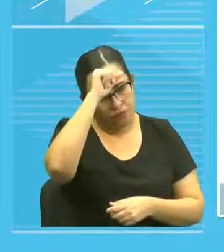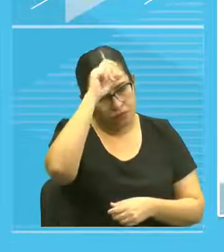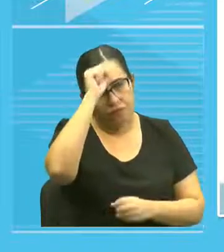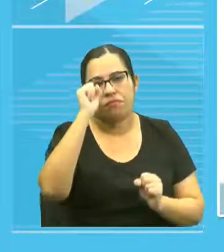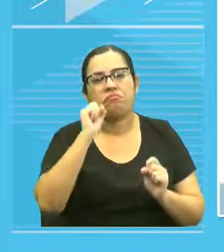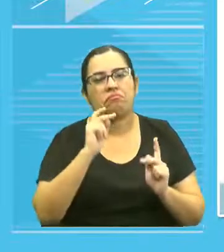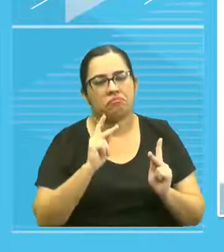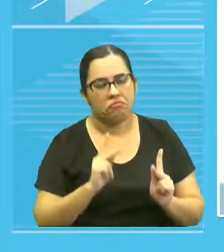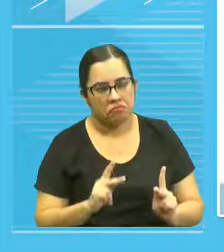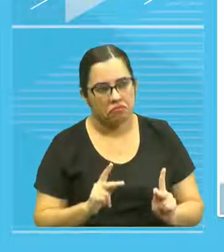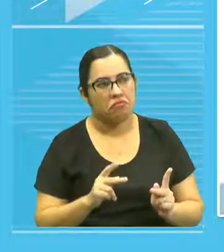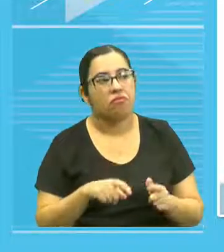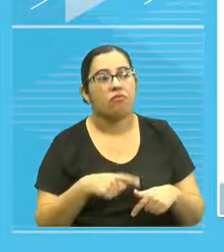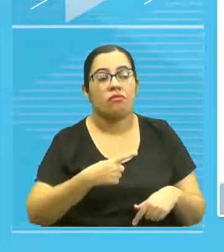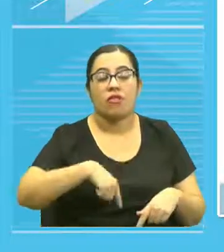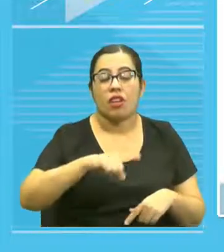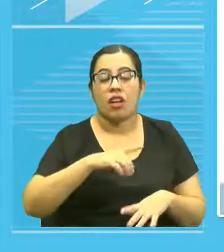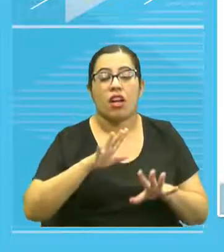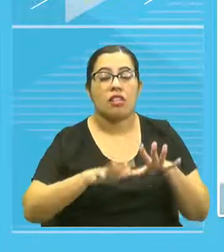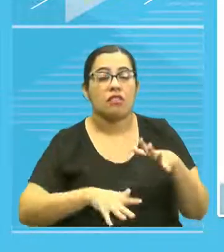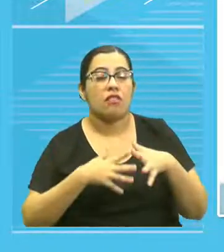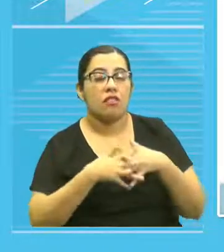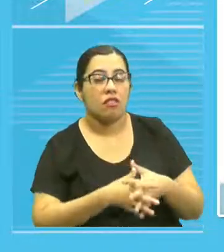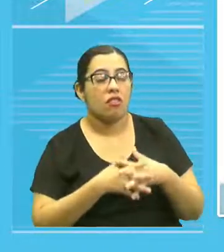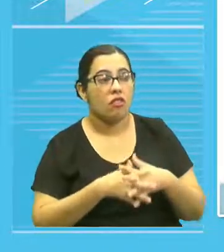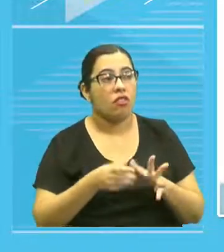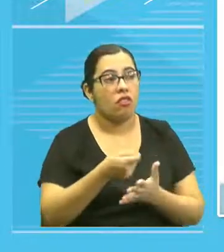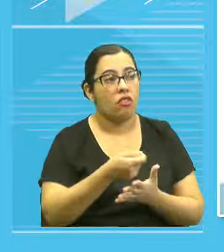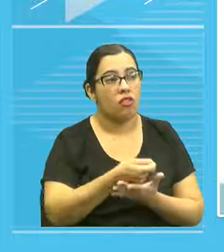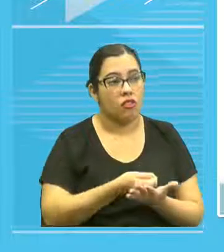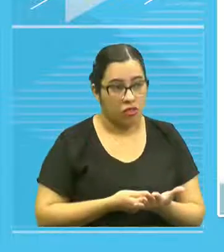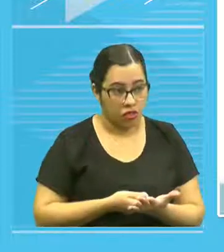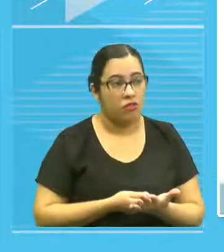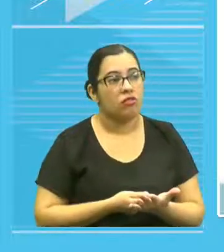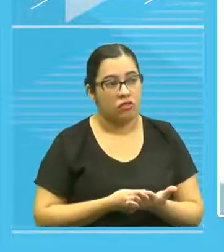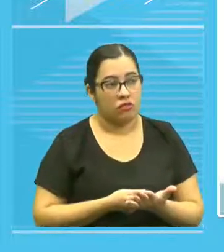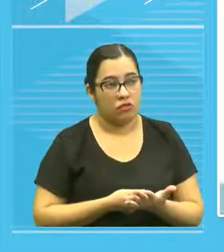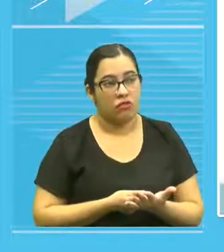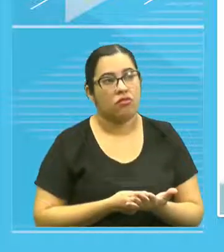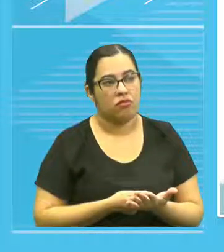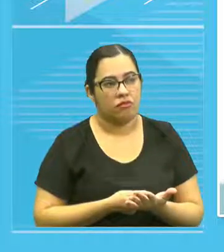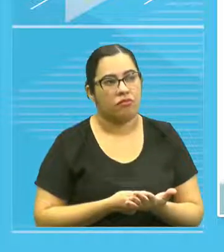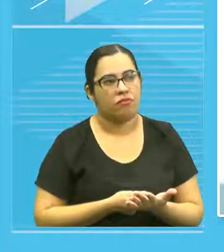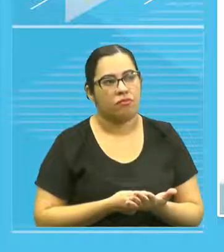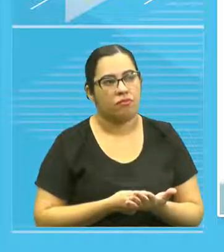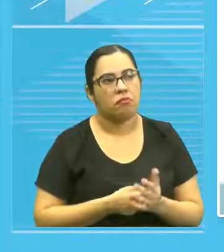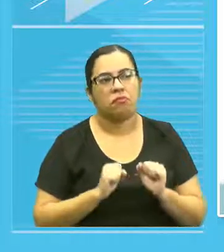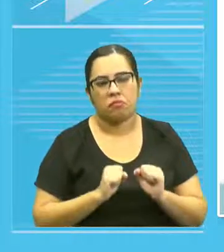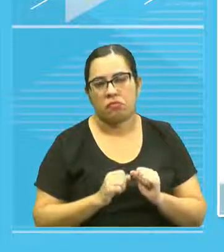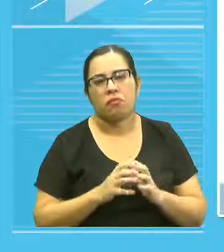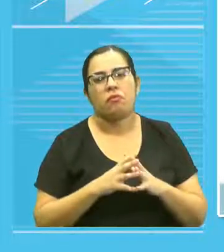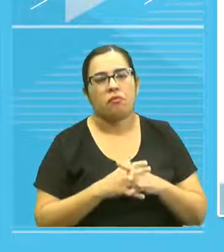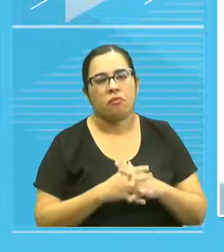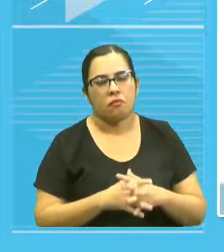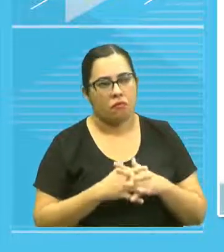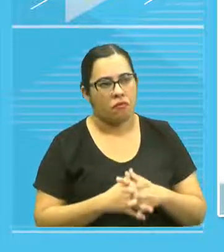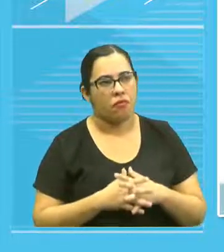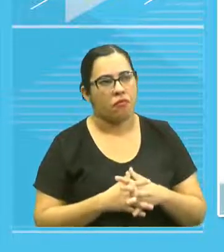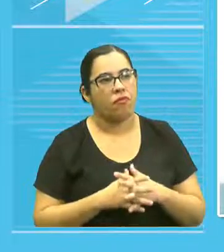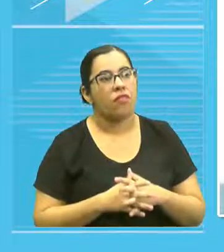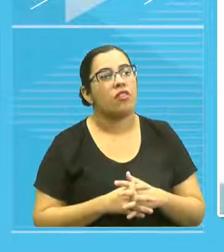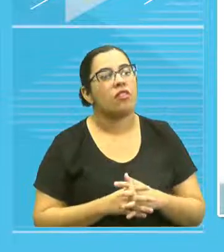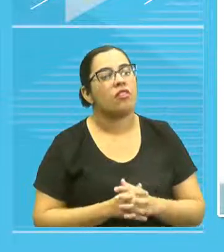assim a gente pode confundir na redação aprender aprender na não te Jorge